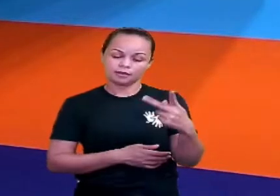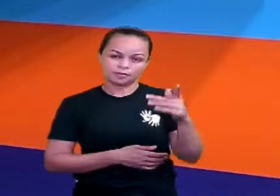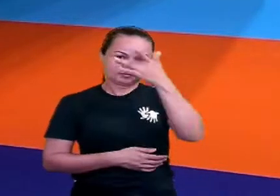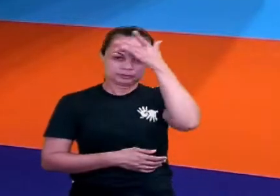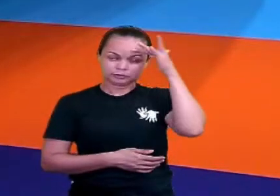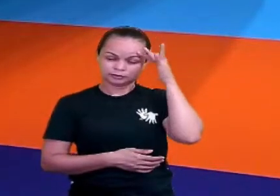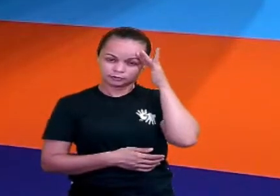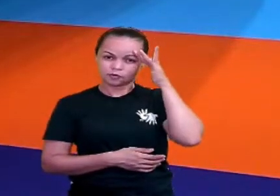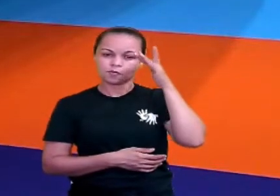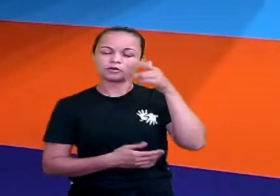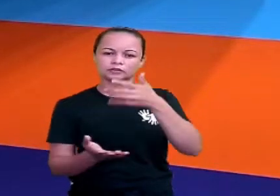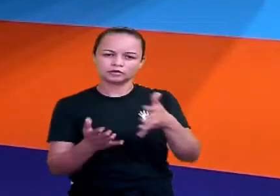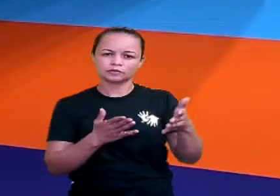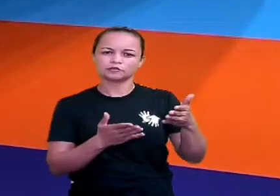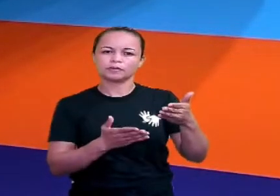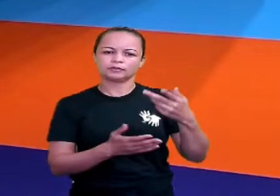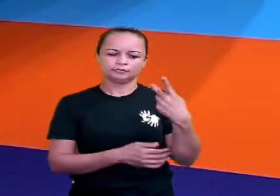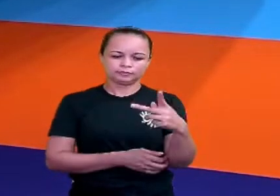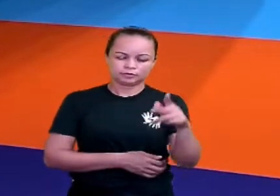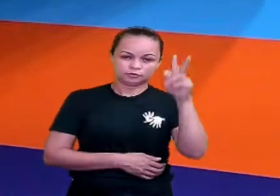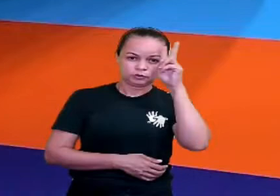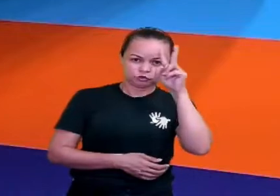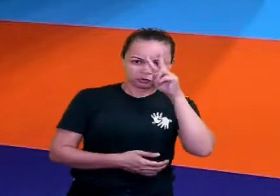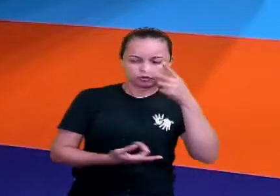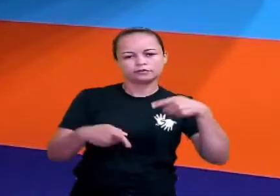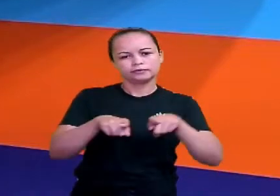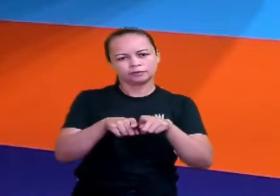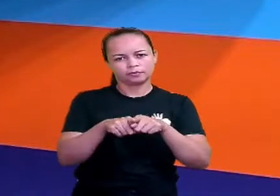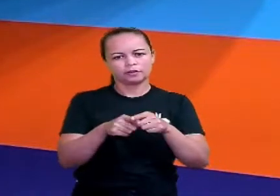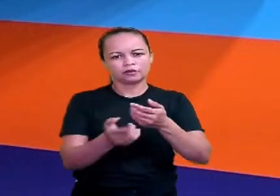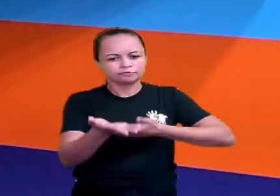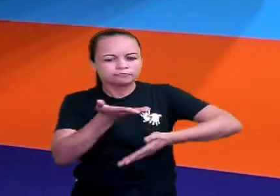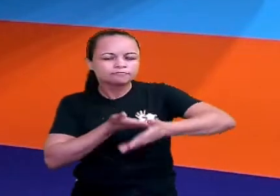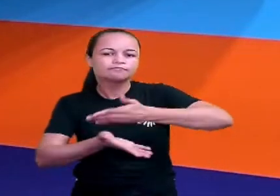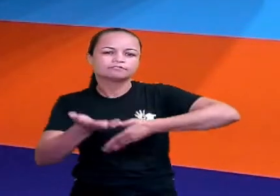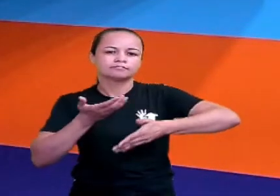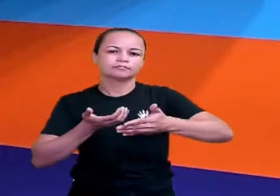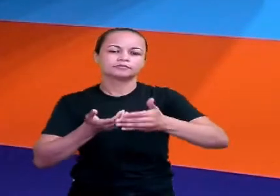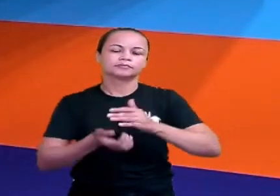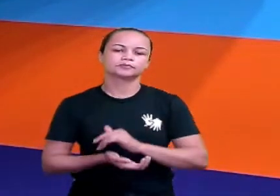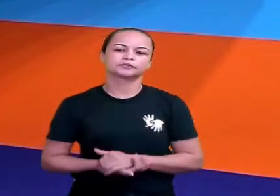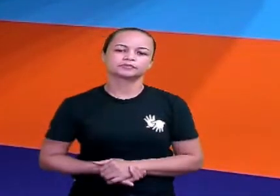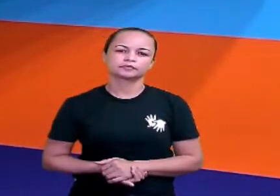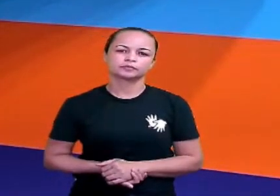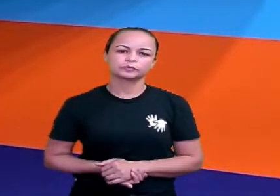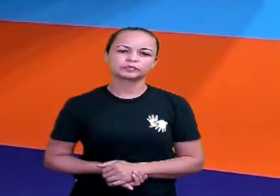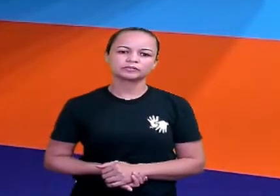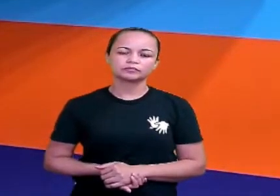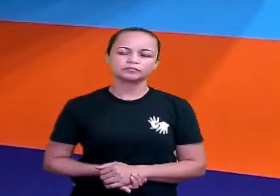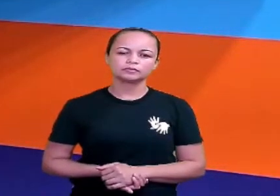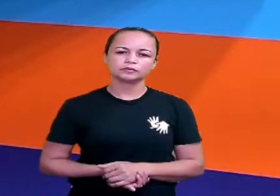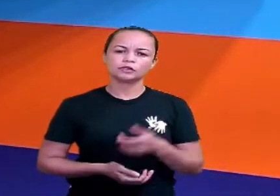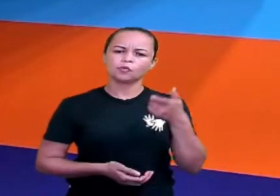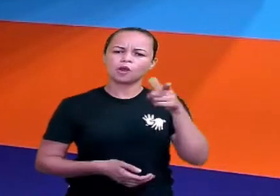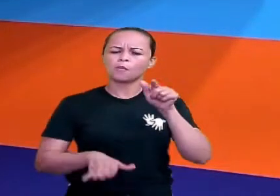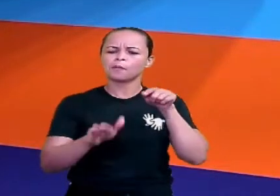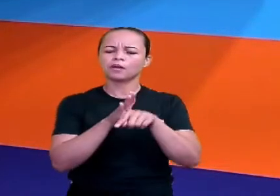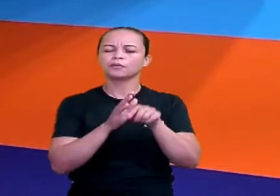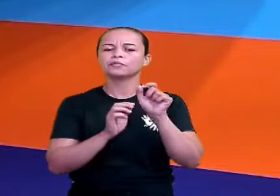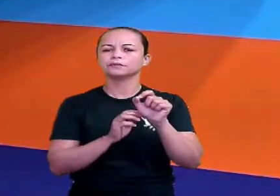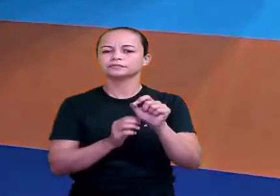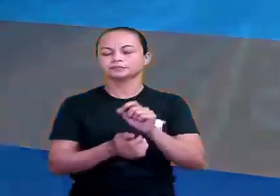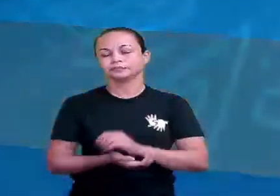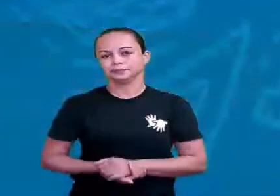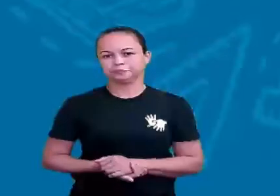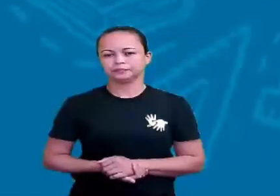também faz parte da dela. Certo? Outra a outra pergunta é, com quem vocês